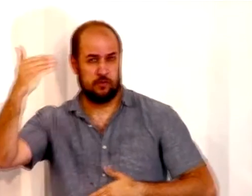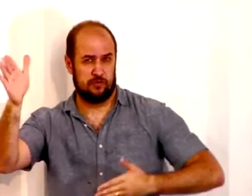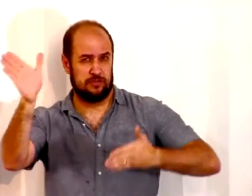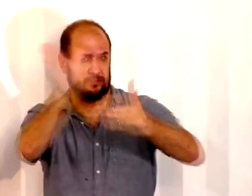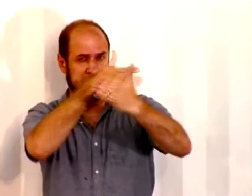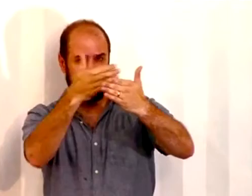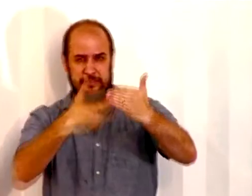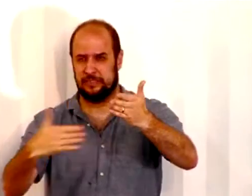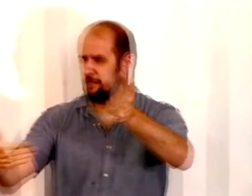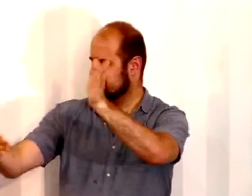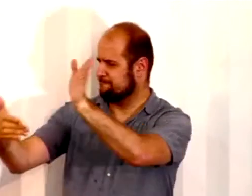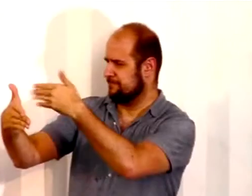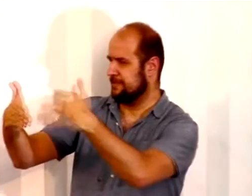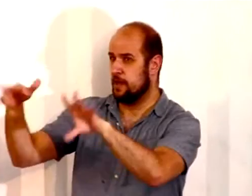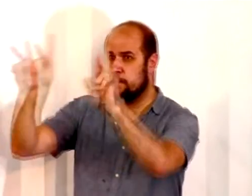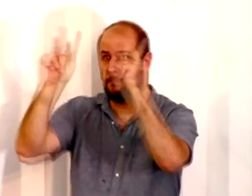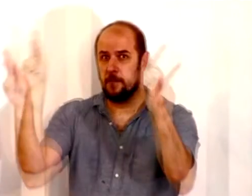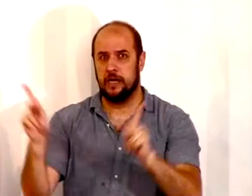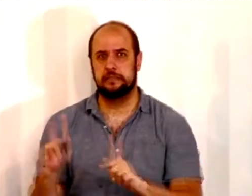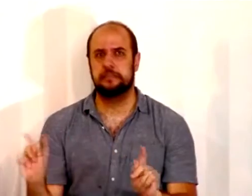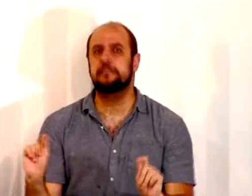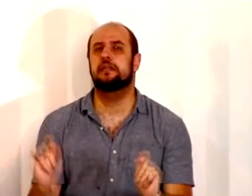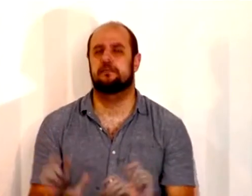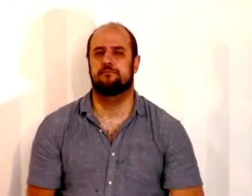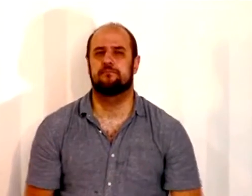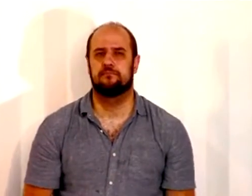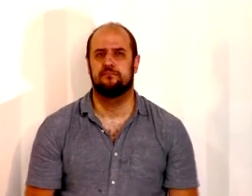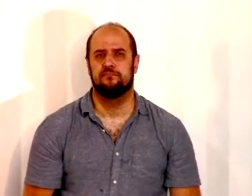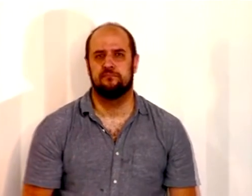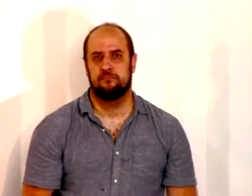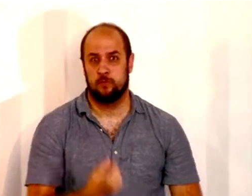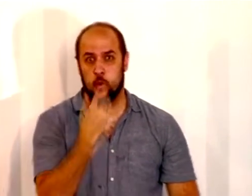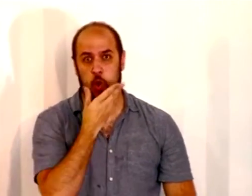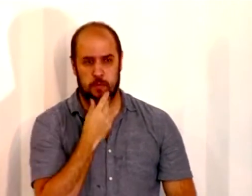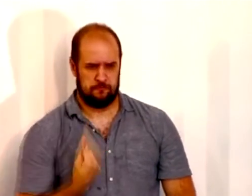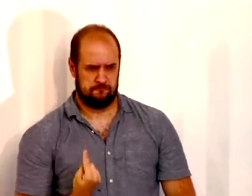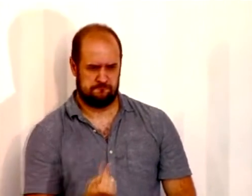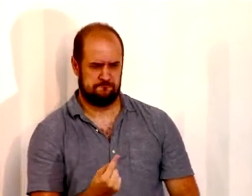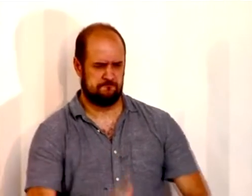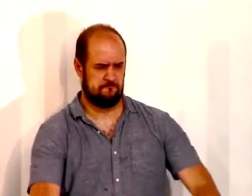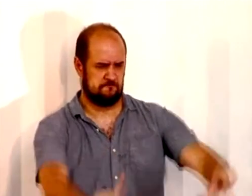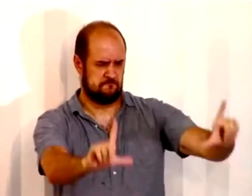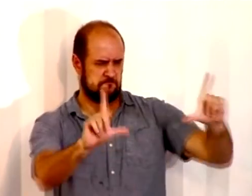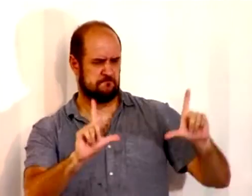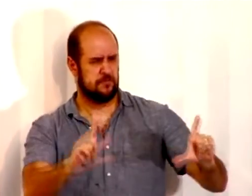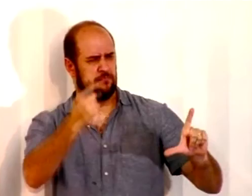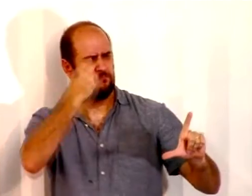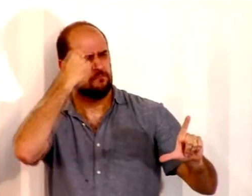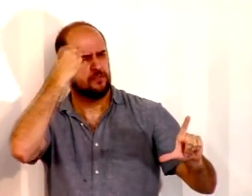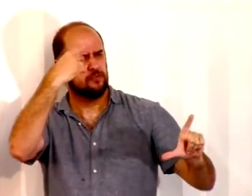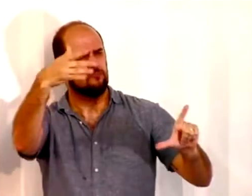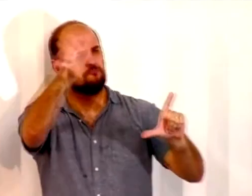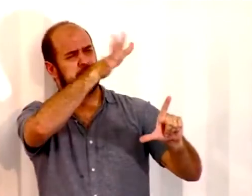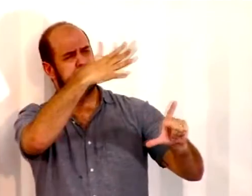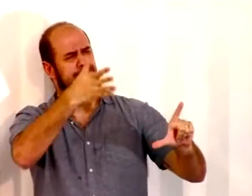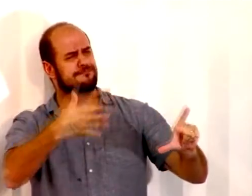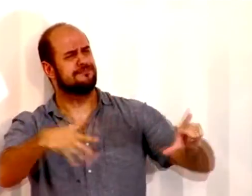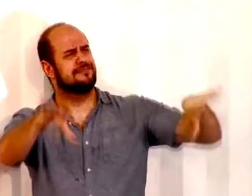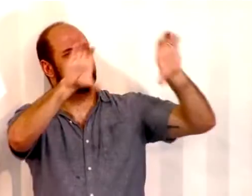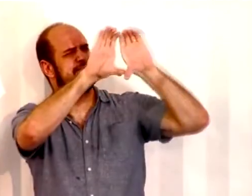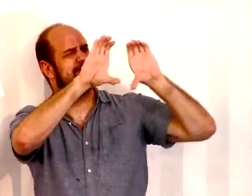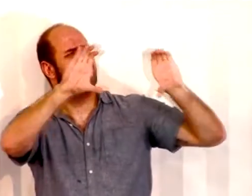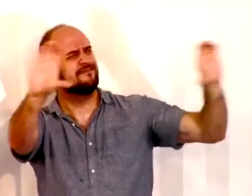convidados para retratar a paz. O primeiro, mais do que depressa, pegou a sua tela, pensou num céu lindo, azul, e